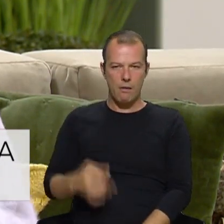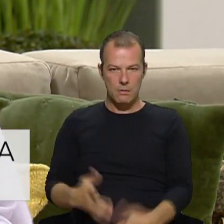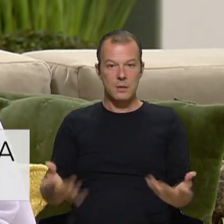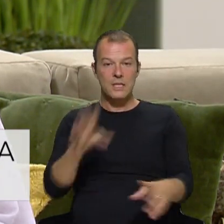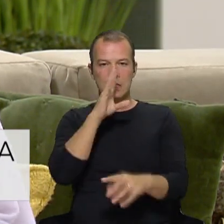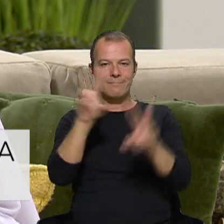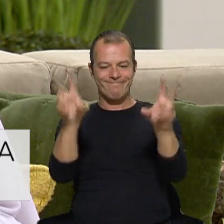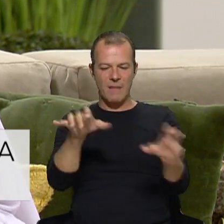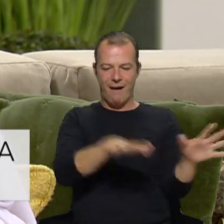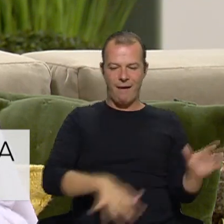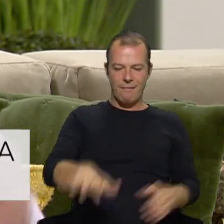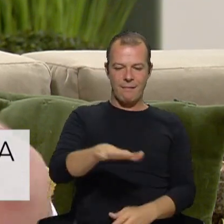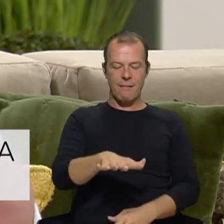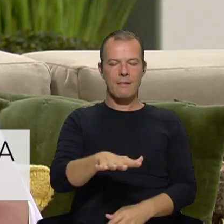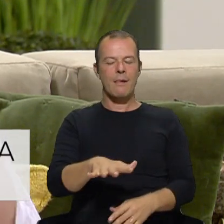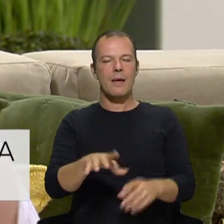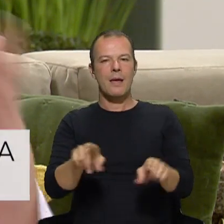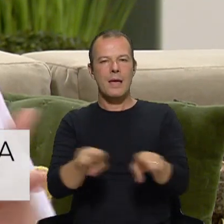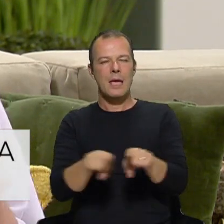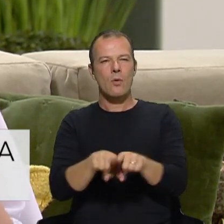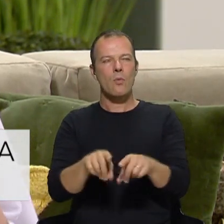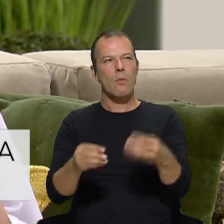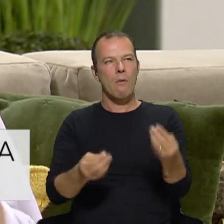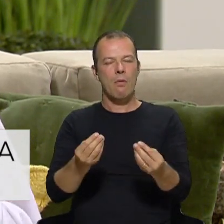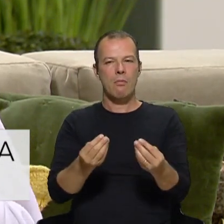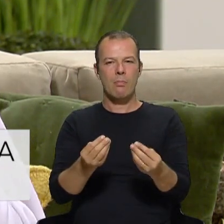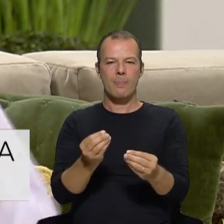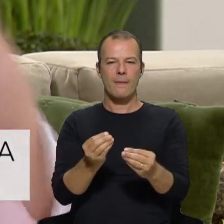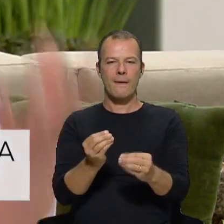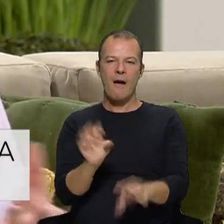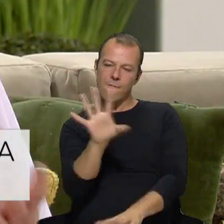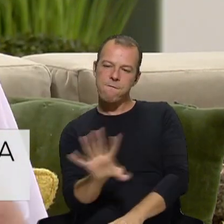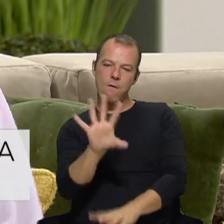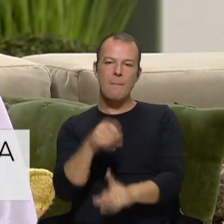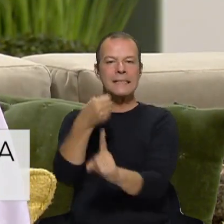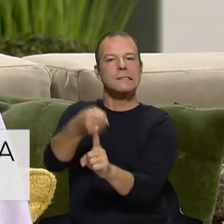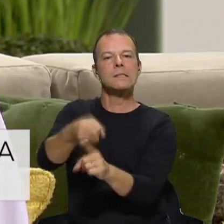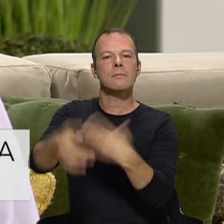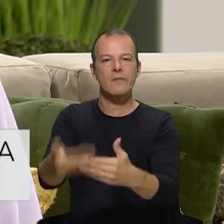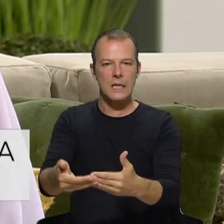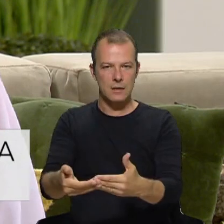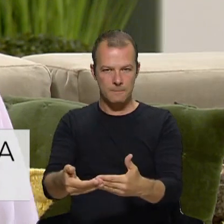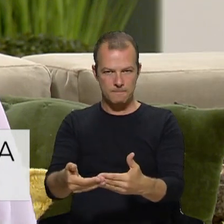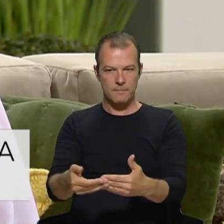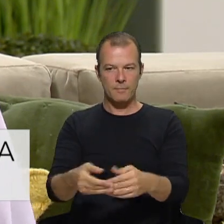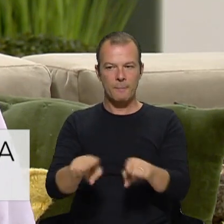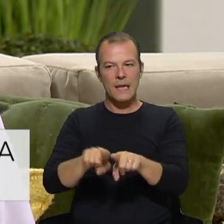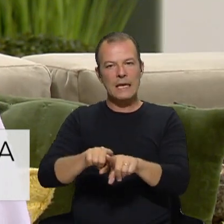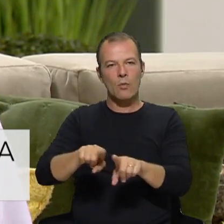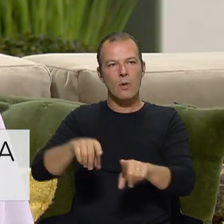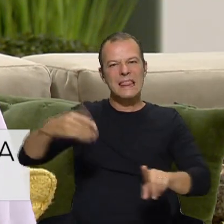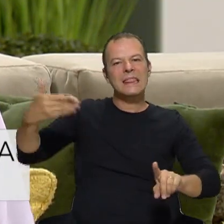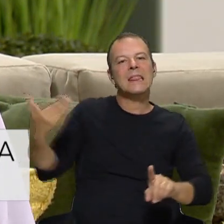eu falo em espaço, é temos alguma forma de intervir. Direito. Exatamente. Direito a intervir,